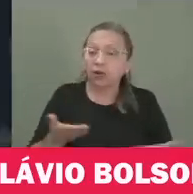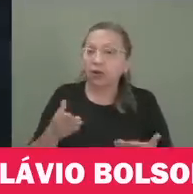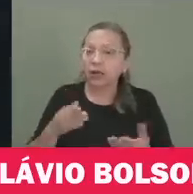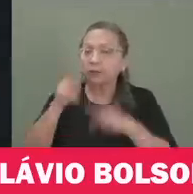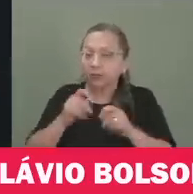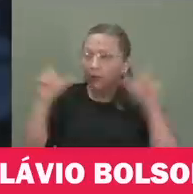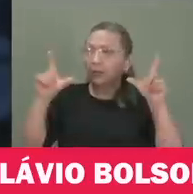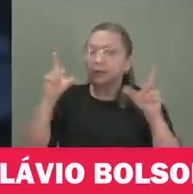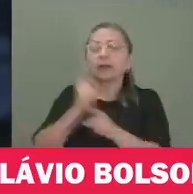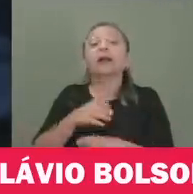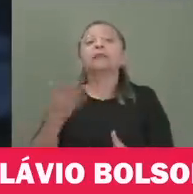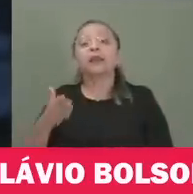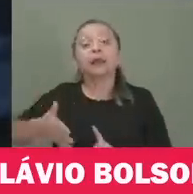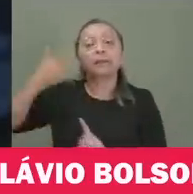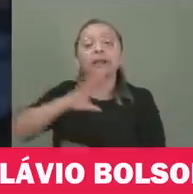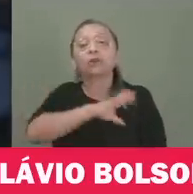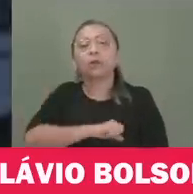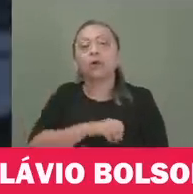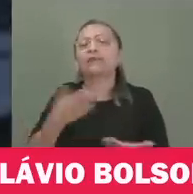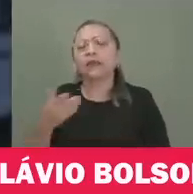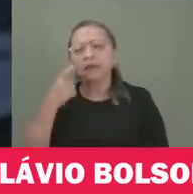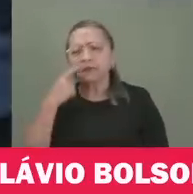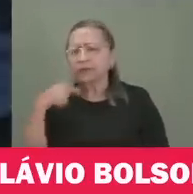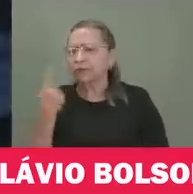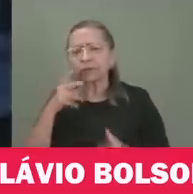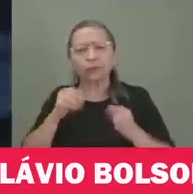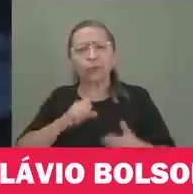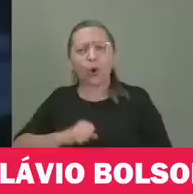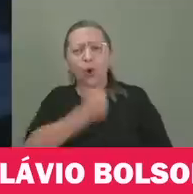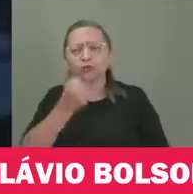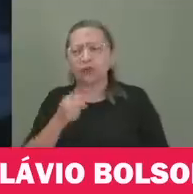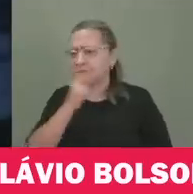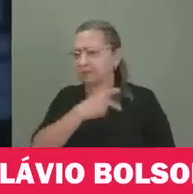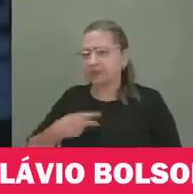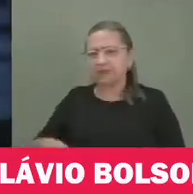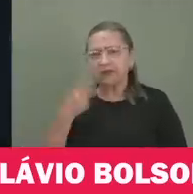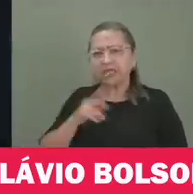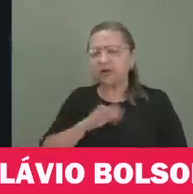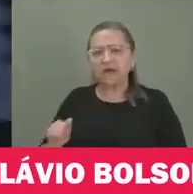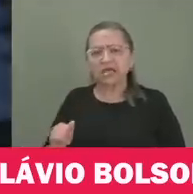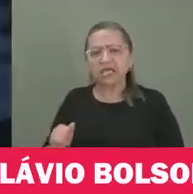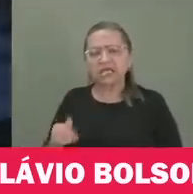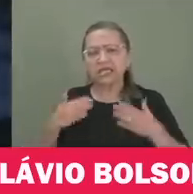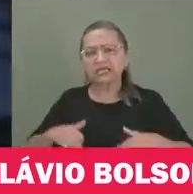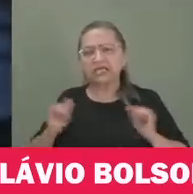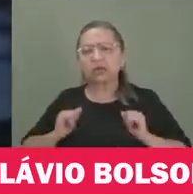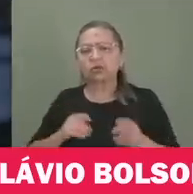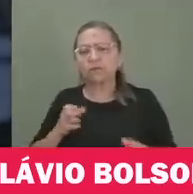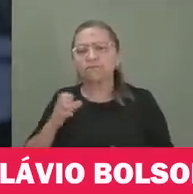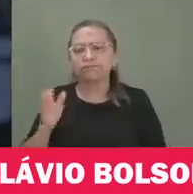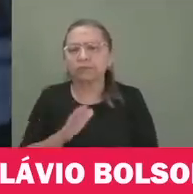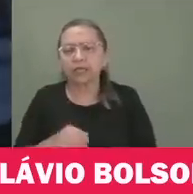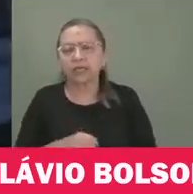amor? E o que nós vemos é o ódio. Um presidente dizendo que não vai descansar enquanto não fuder um senador. Peço a taquigrafia